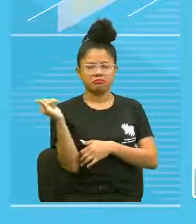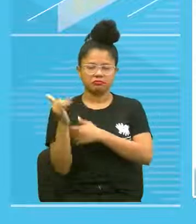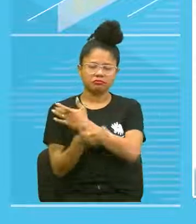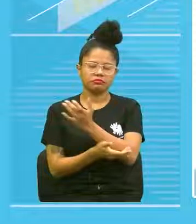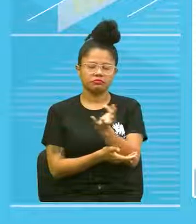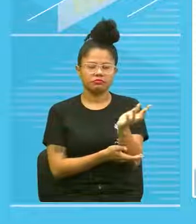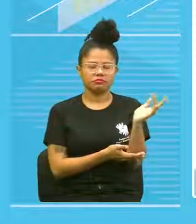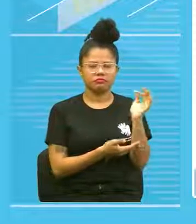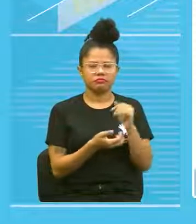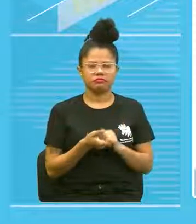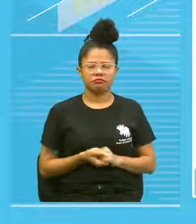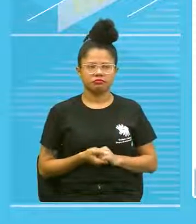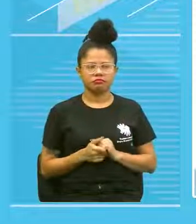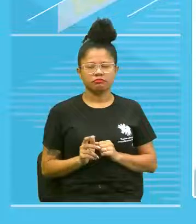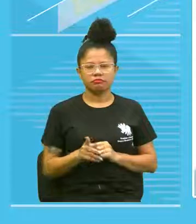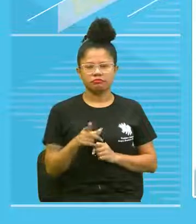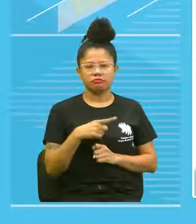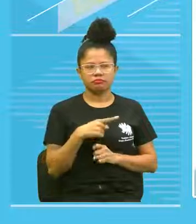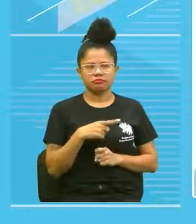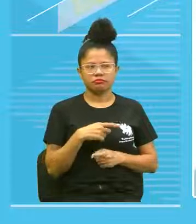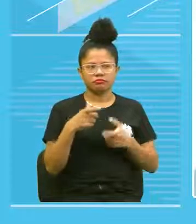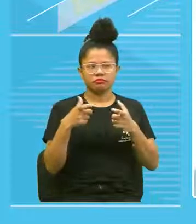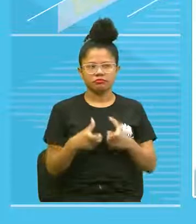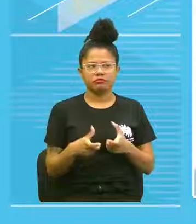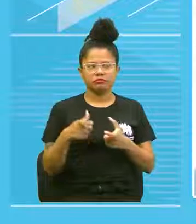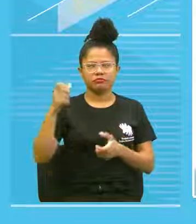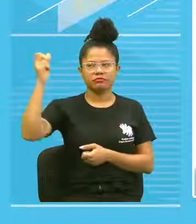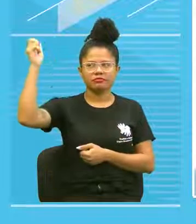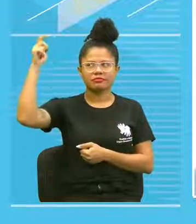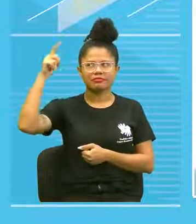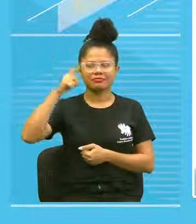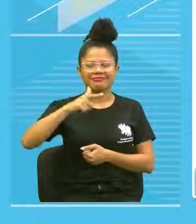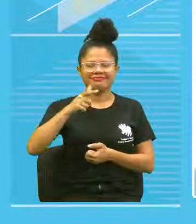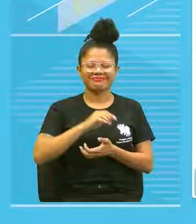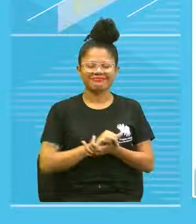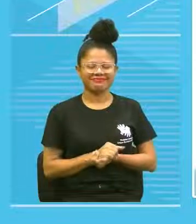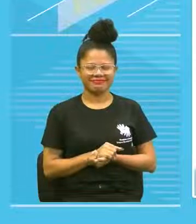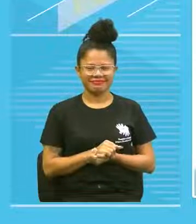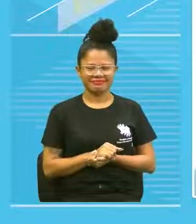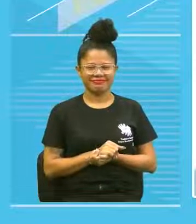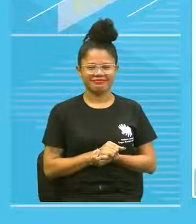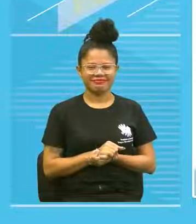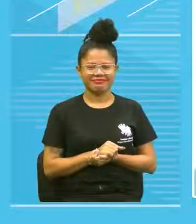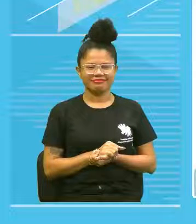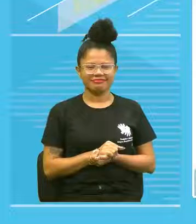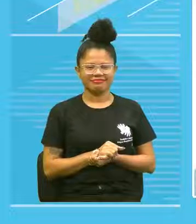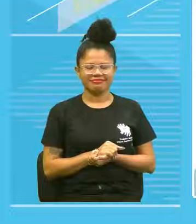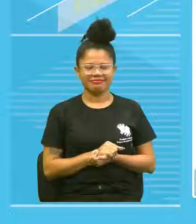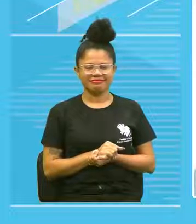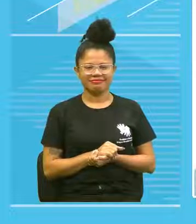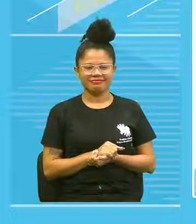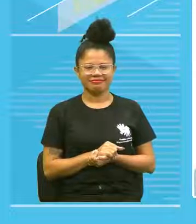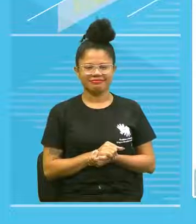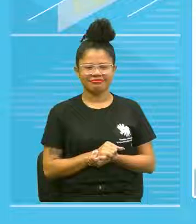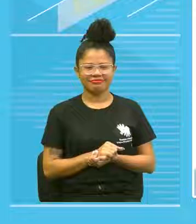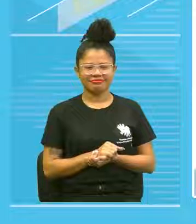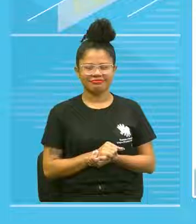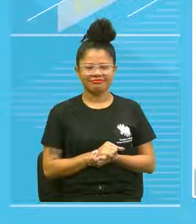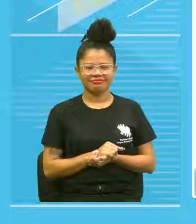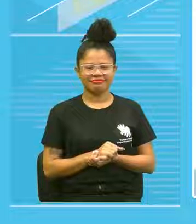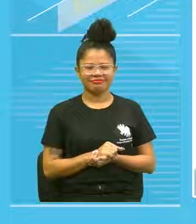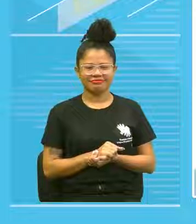E aí vem da onde do astro-rei do Sol